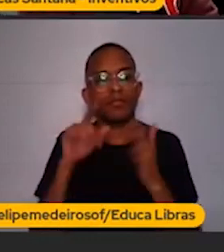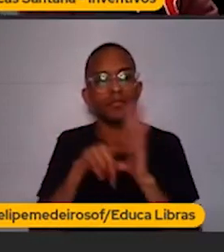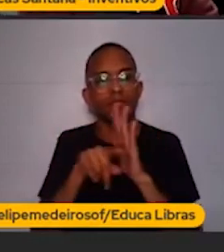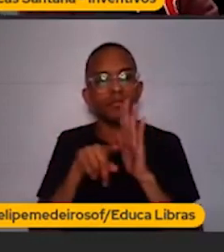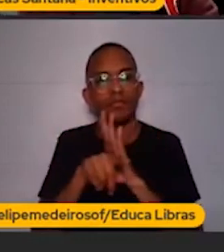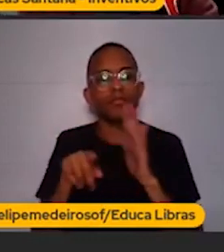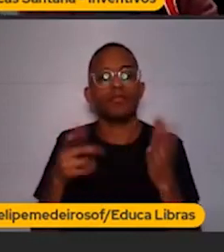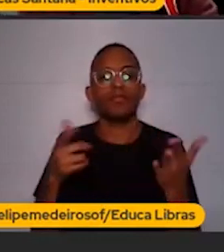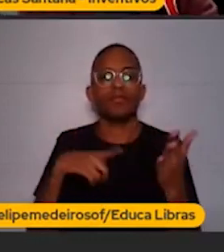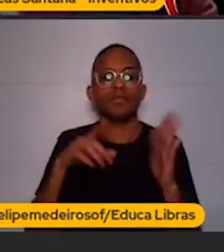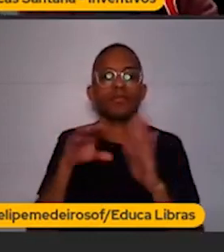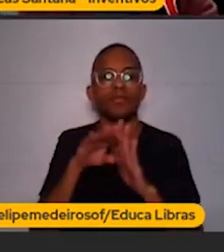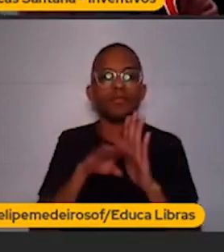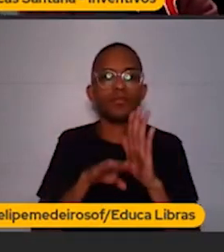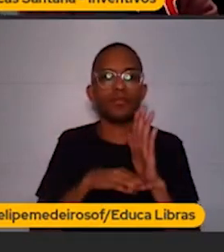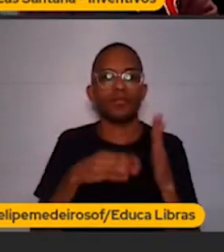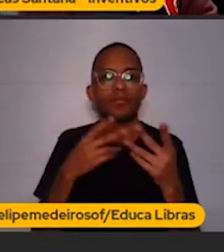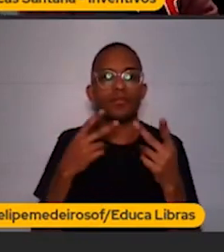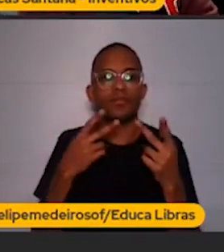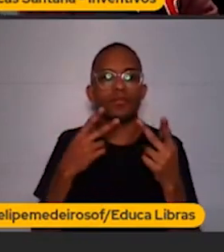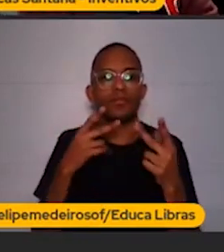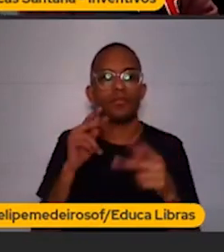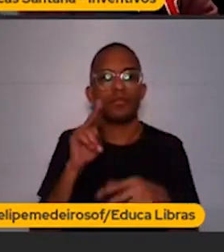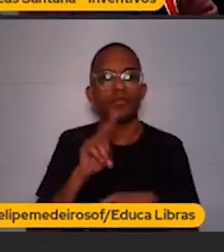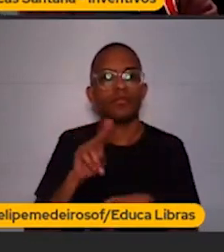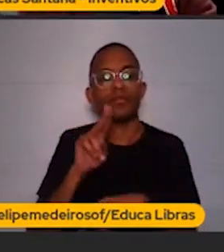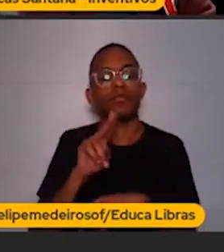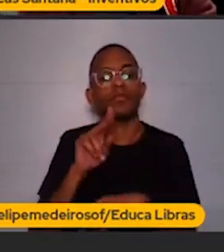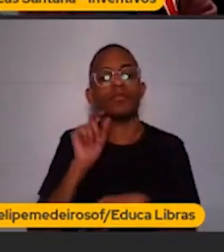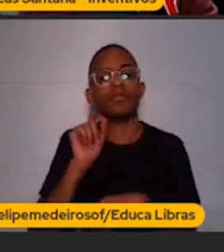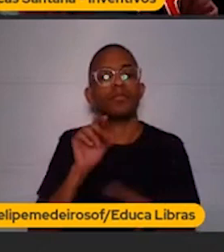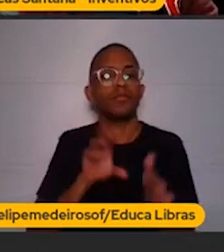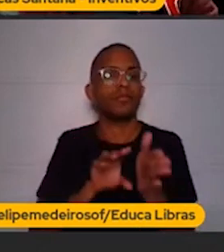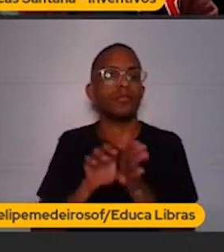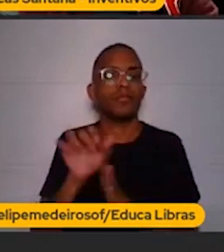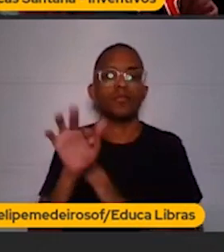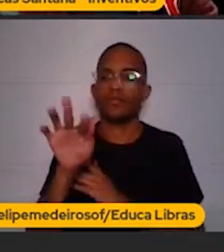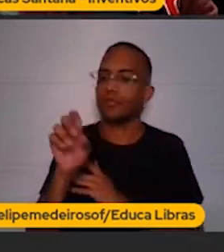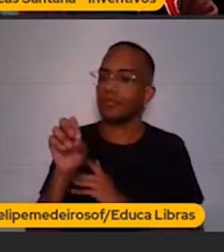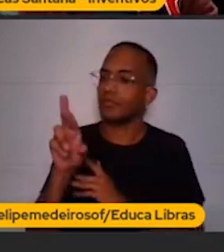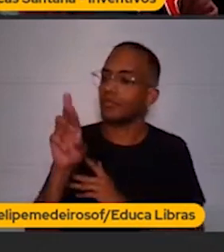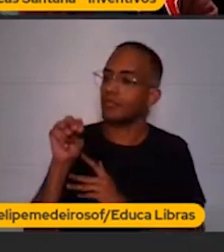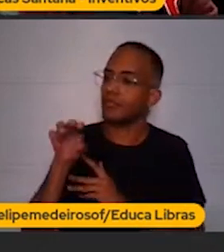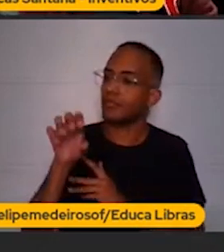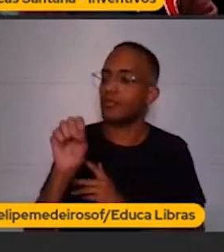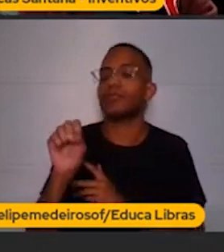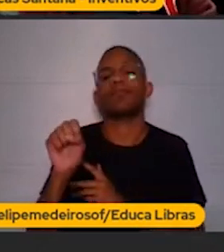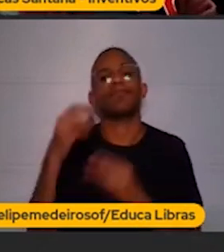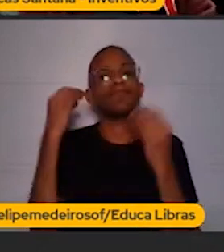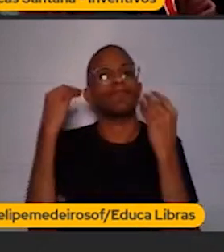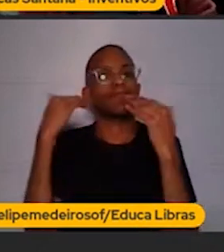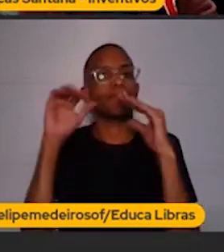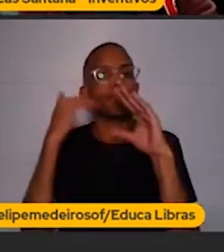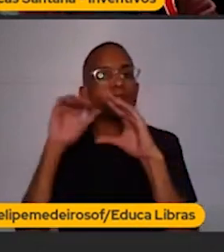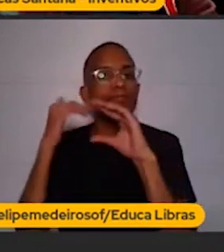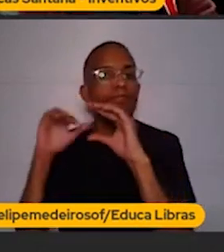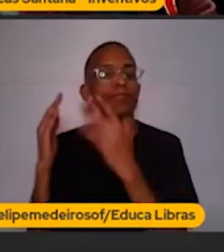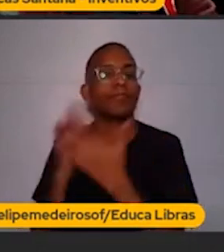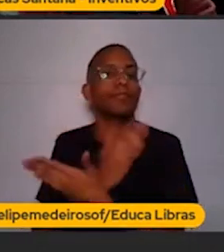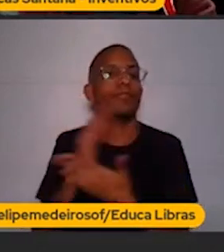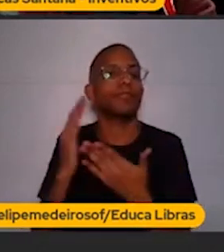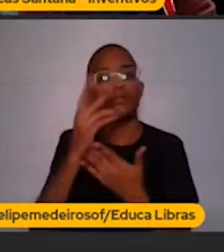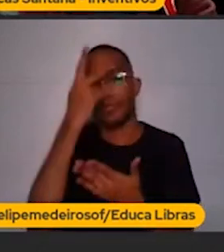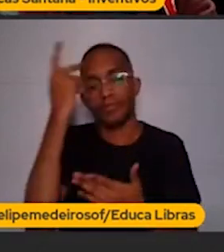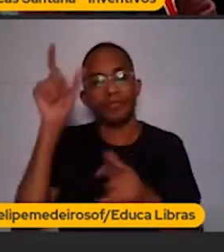algumas perguntas, é você utilizando o próprio Google Forms para que você envie para algumas pessoas que você imagina que tem um tipo